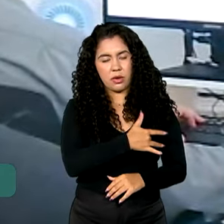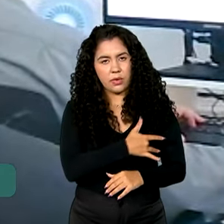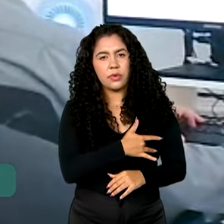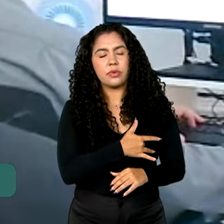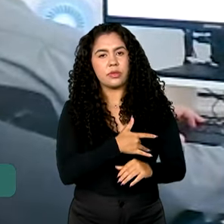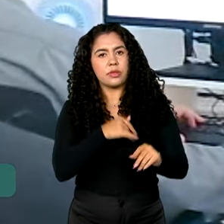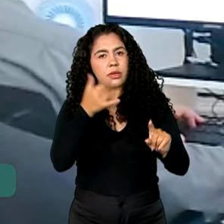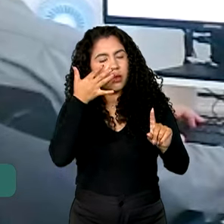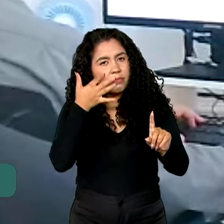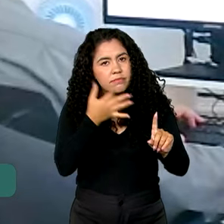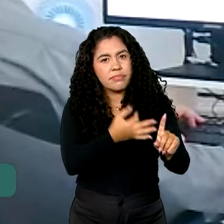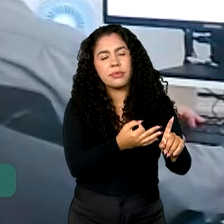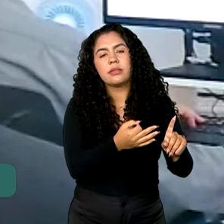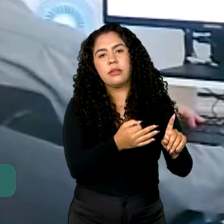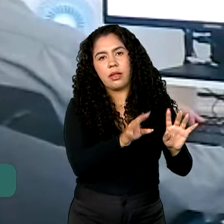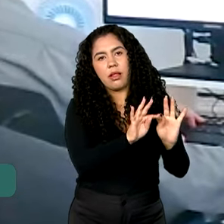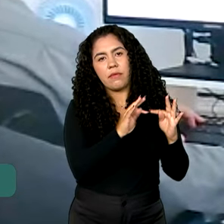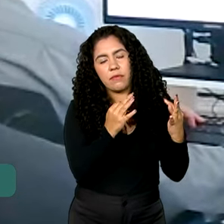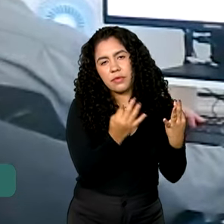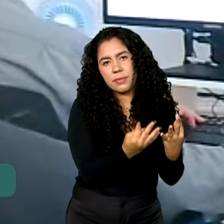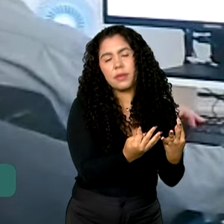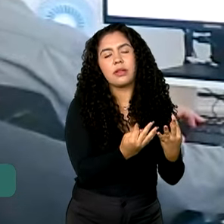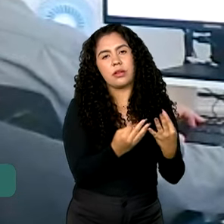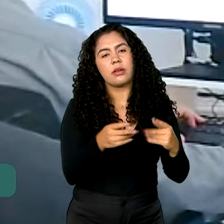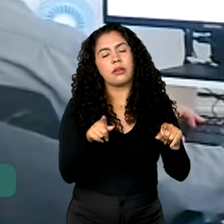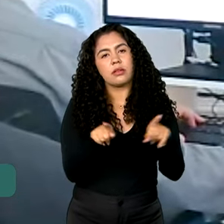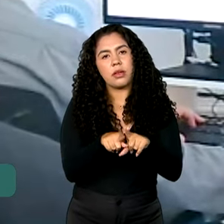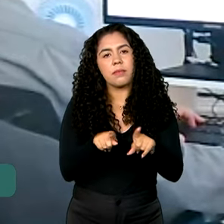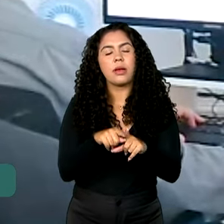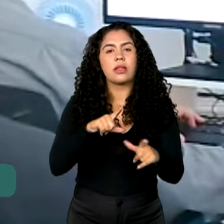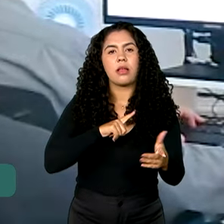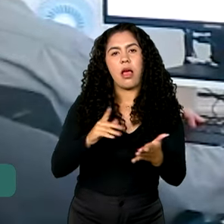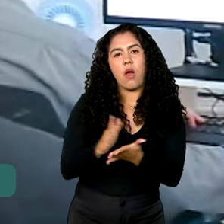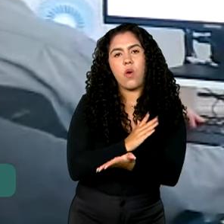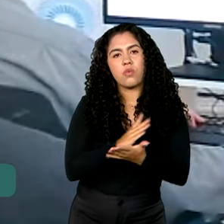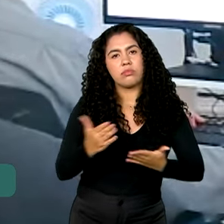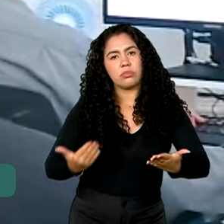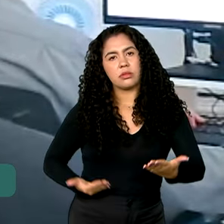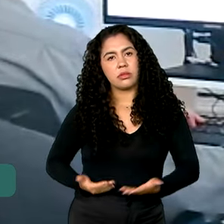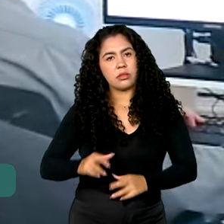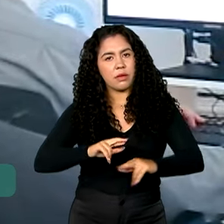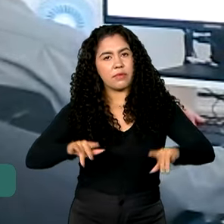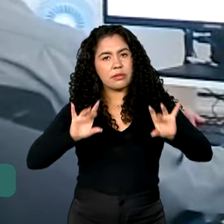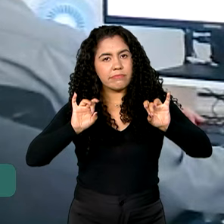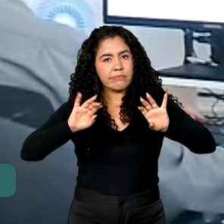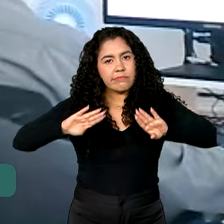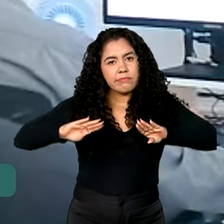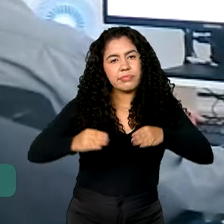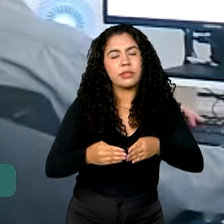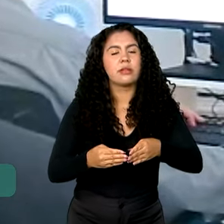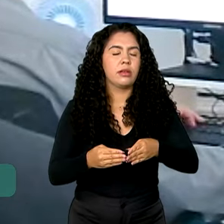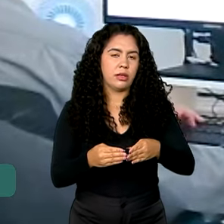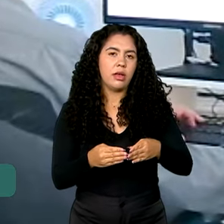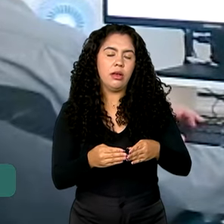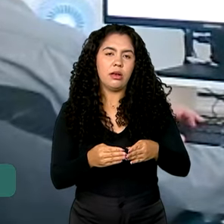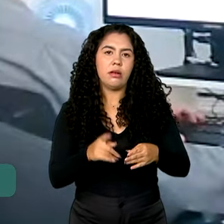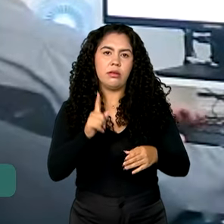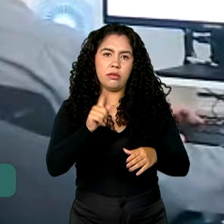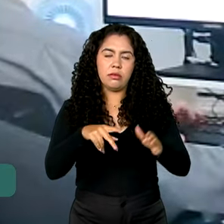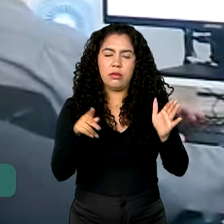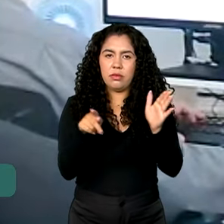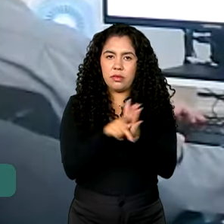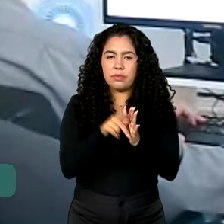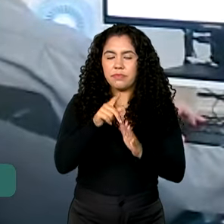atenção primária da rede de atenção psicossocial, mas também tem alguns serviços que são especializados, que são exclusivos da rede de